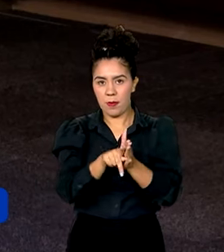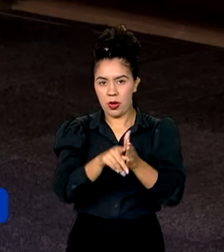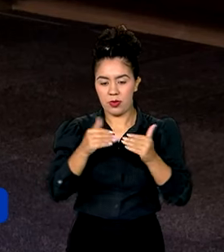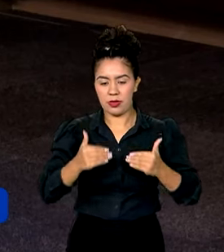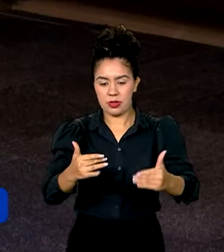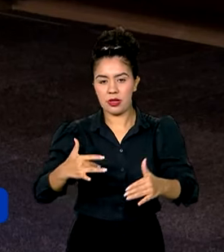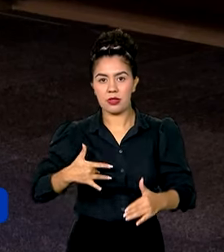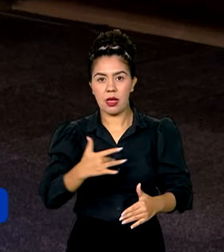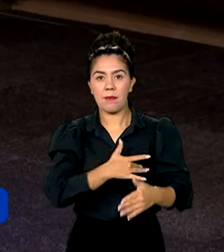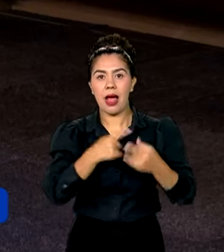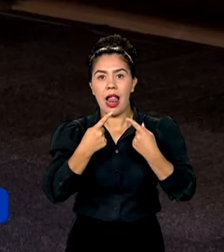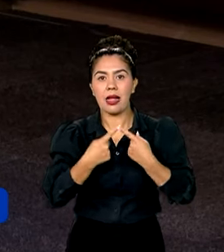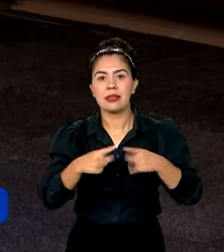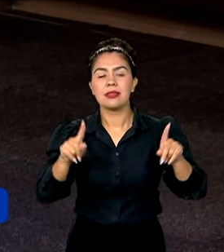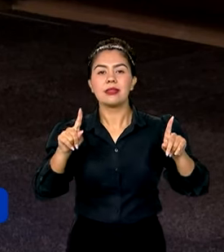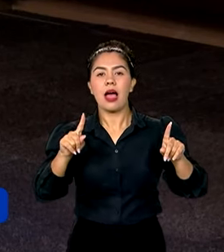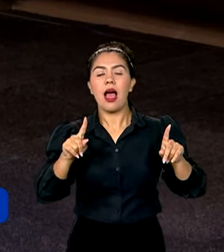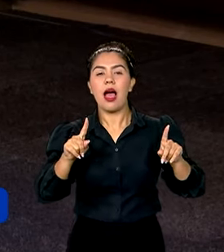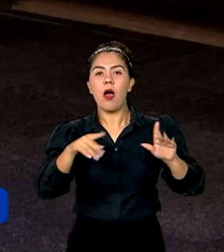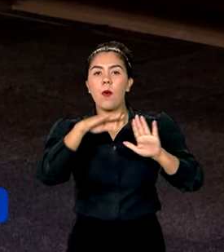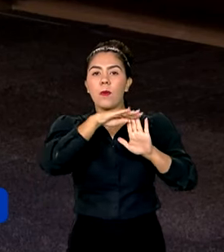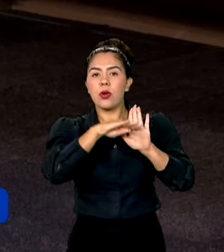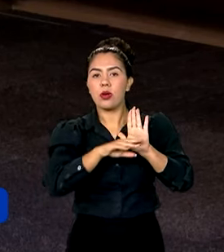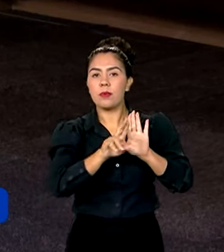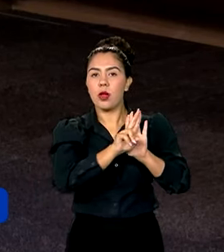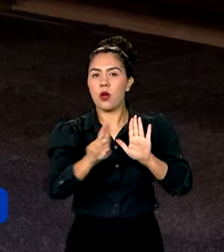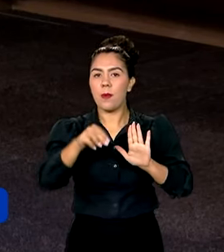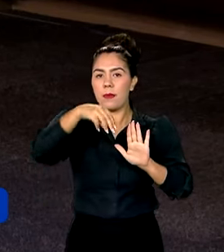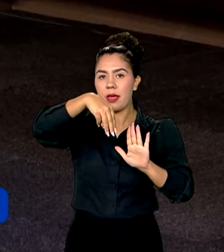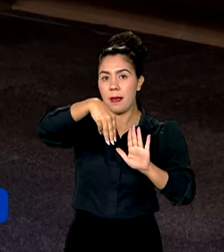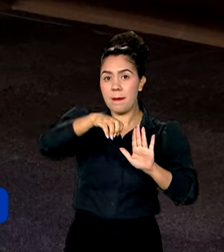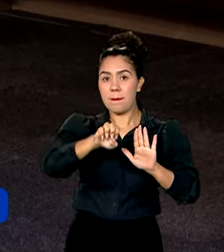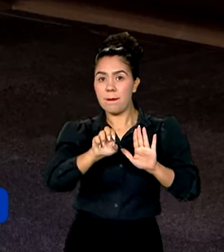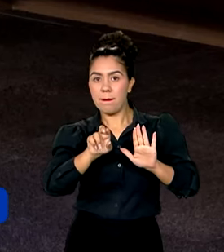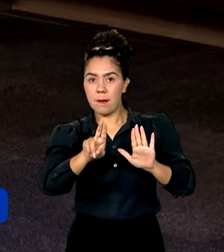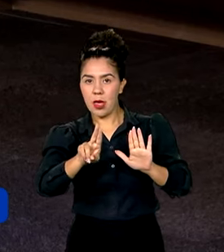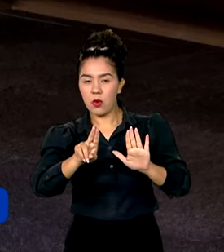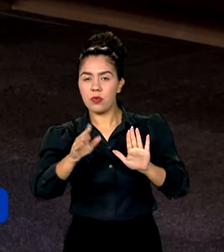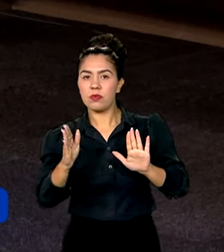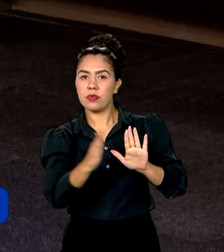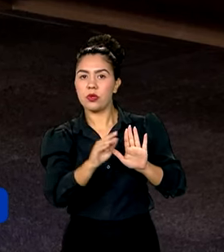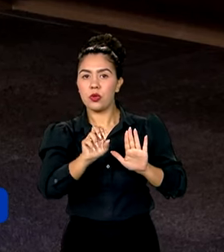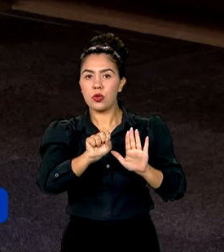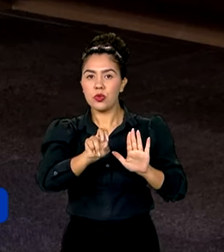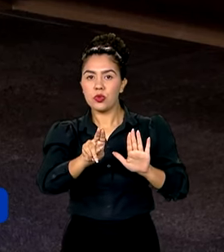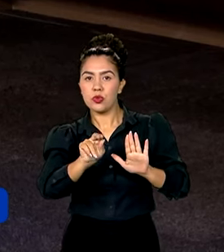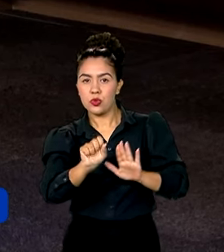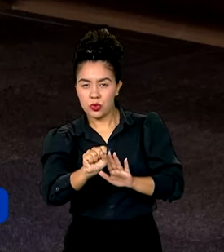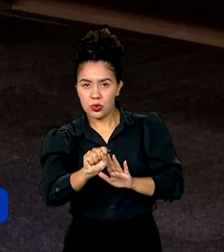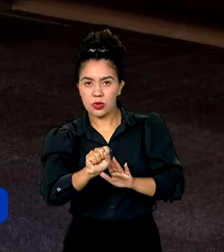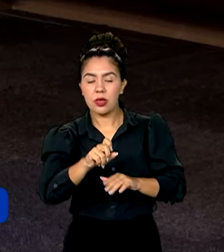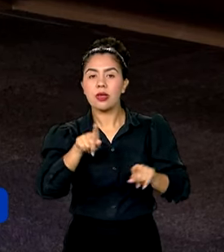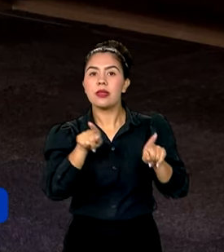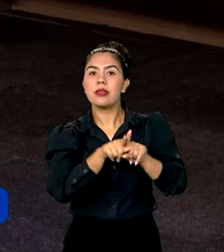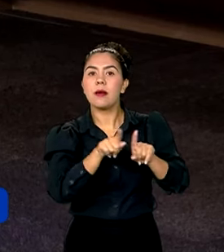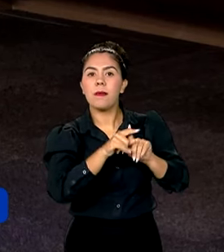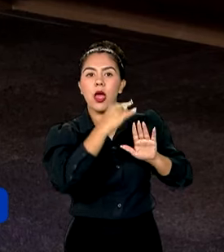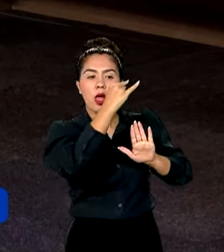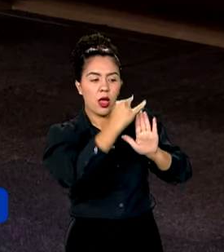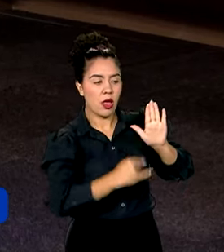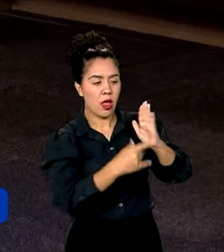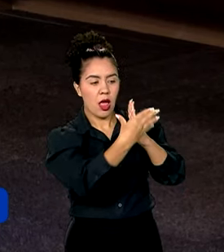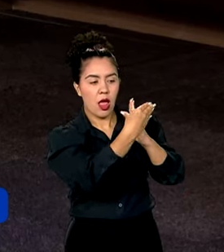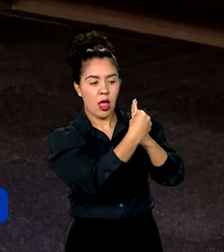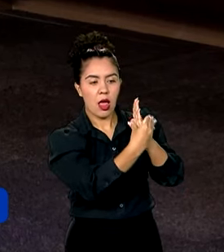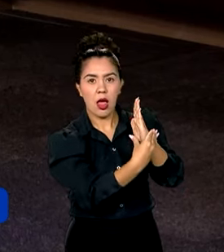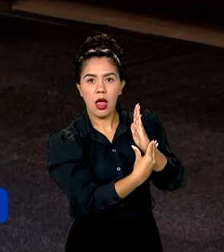verdade novas funcionalidades e uma dessas novas funcionalidades foi o prontuário eletrônico né a gente vive no